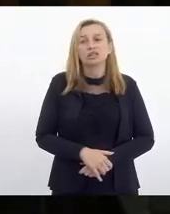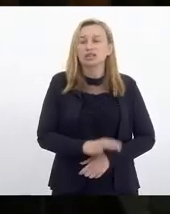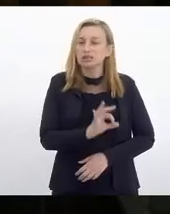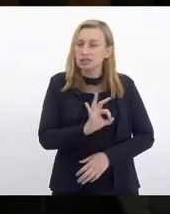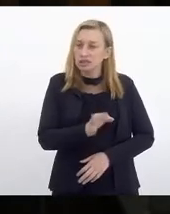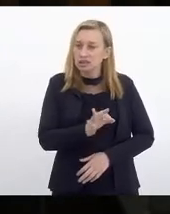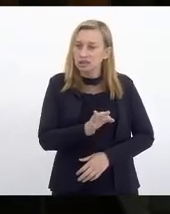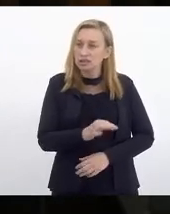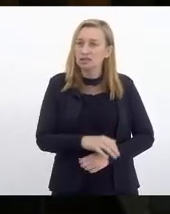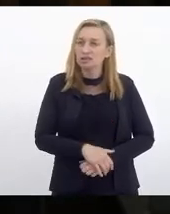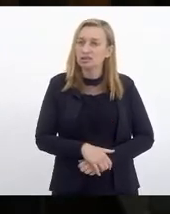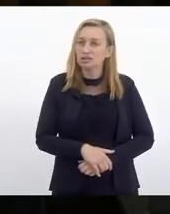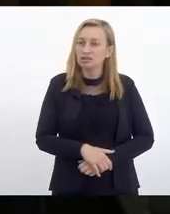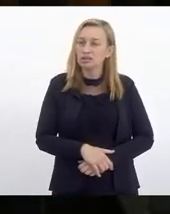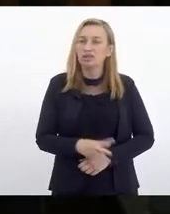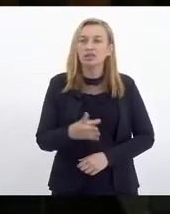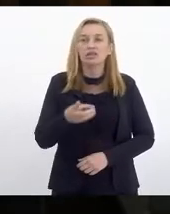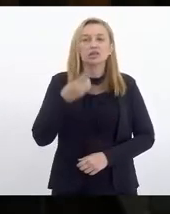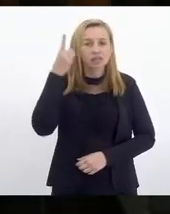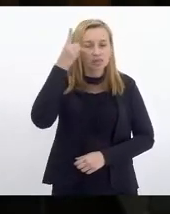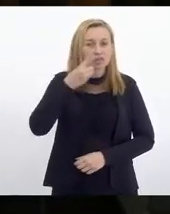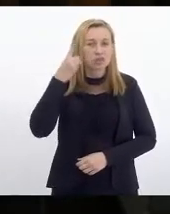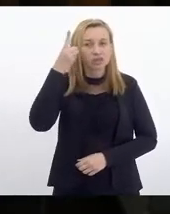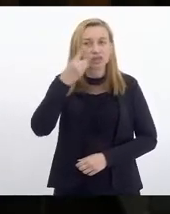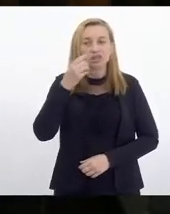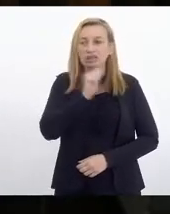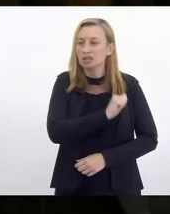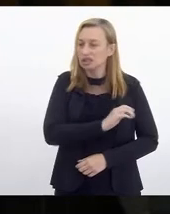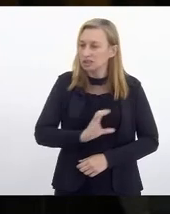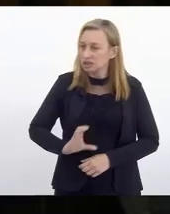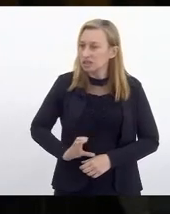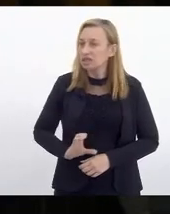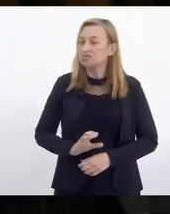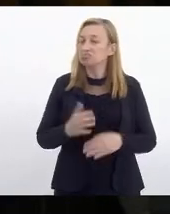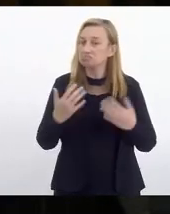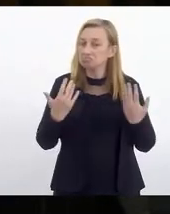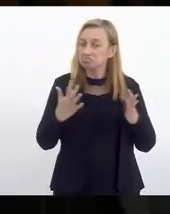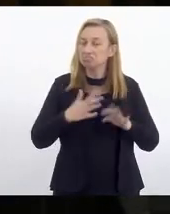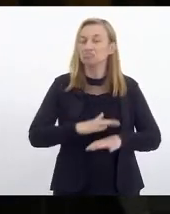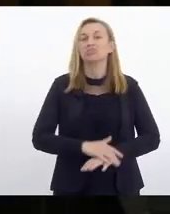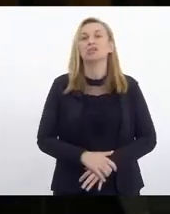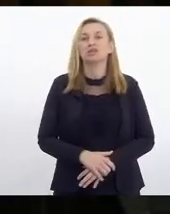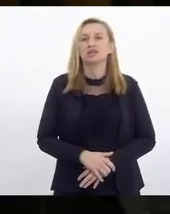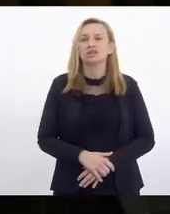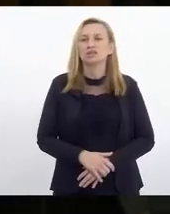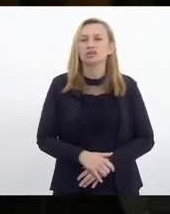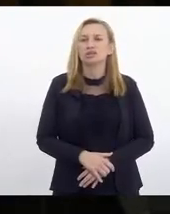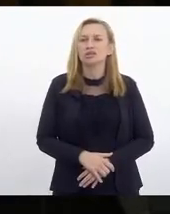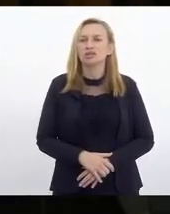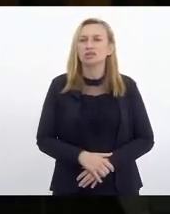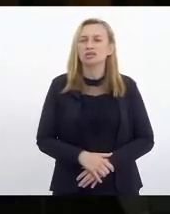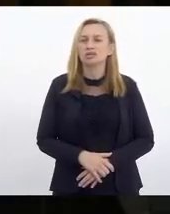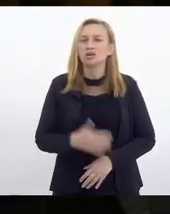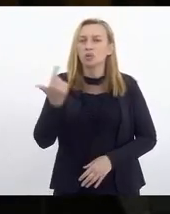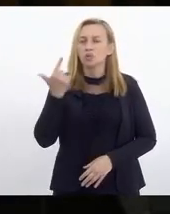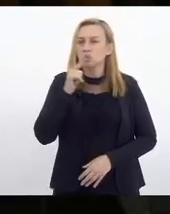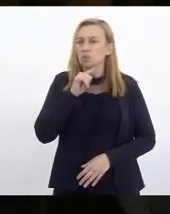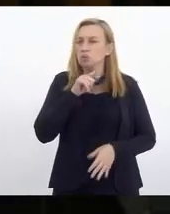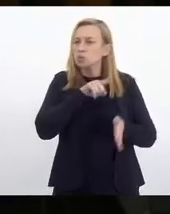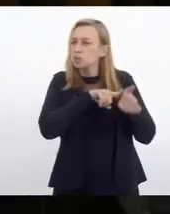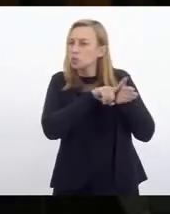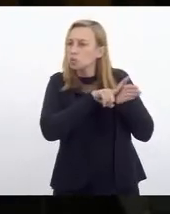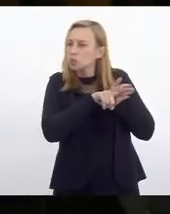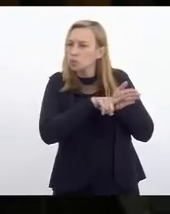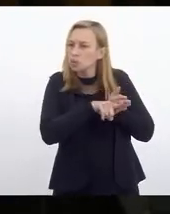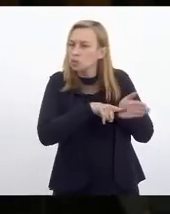exclusivamente ao deputado André Siciliano, que conseguiu verificar